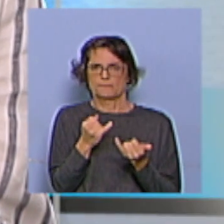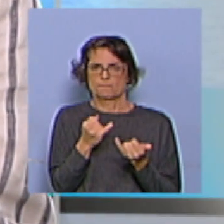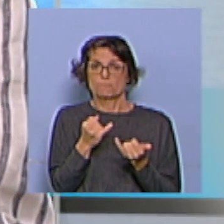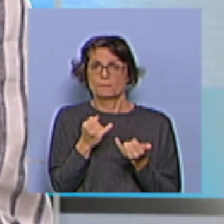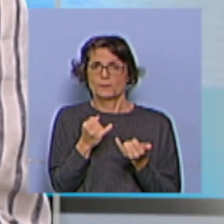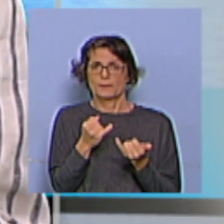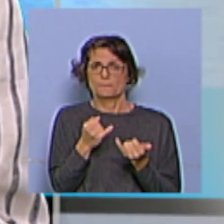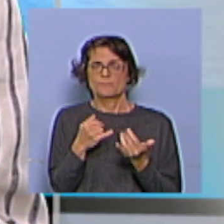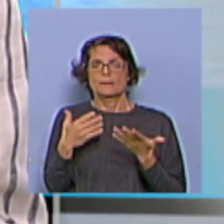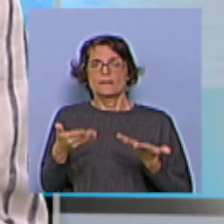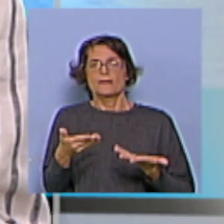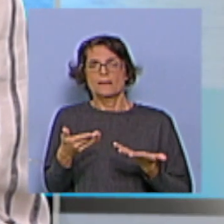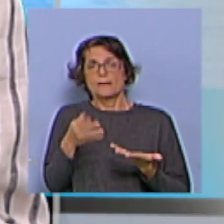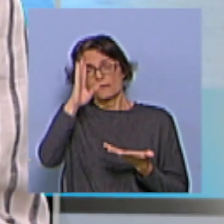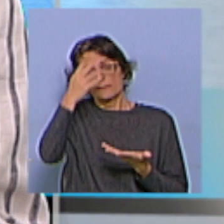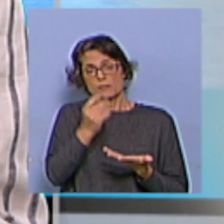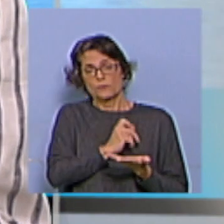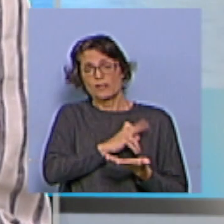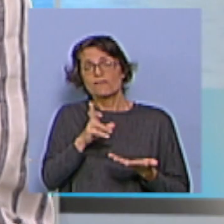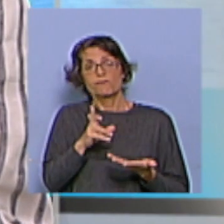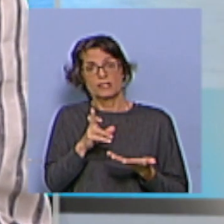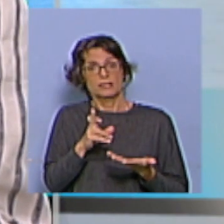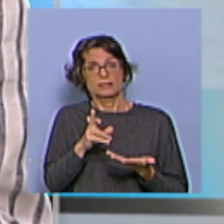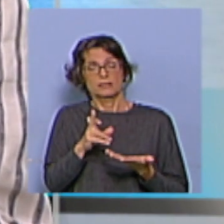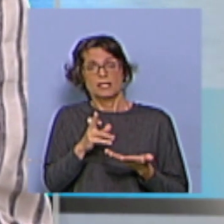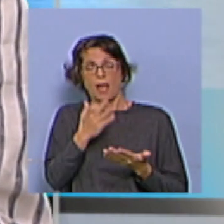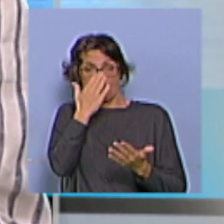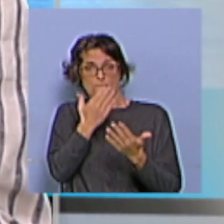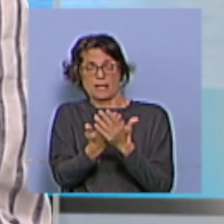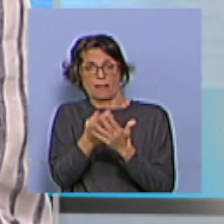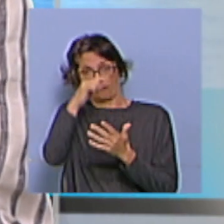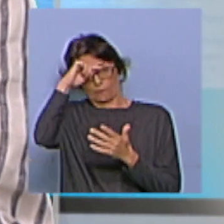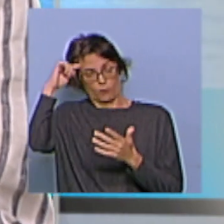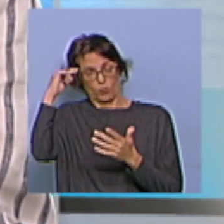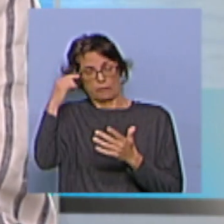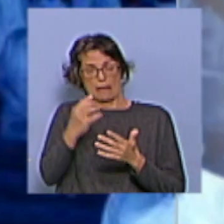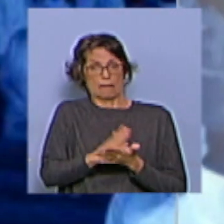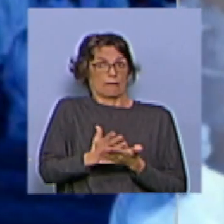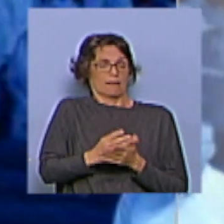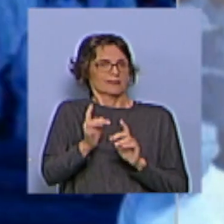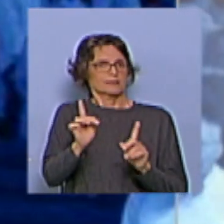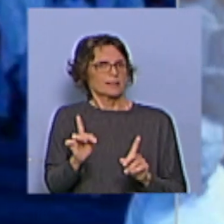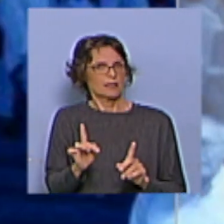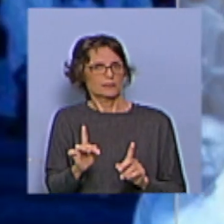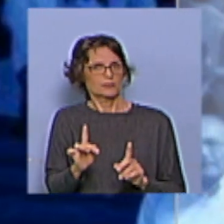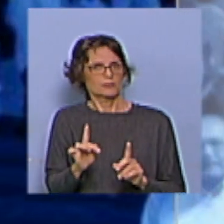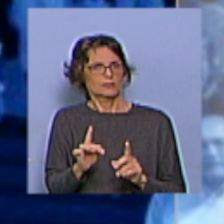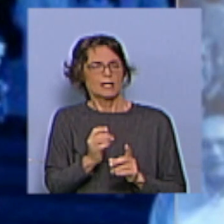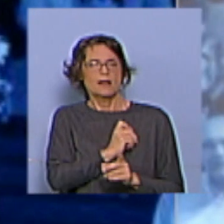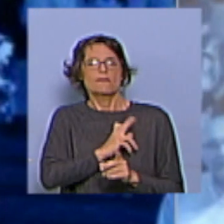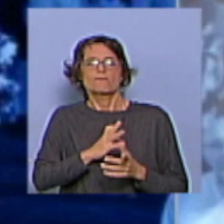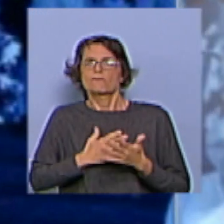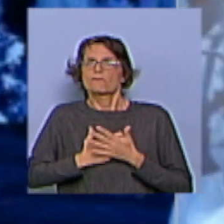que a nossa fé não se abala, reforça-se com isso, portanto, e eu acho que isso foi até uma prova de fé da